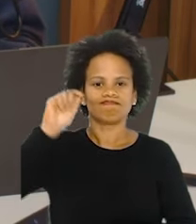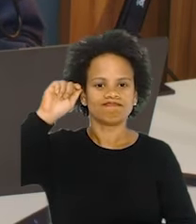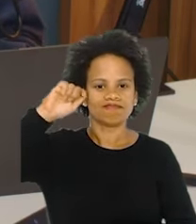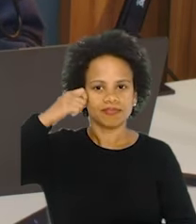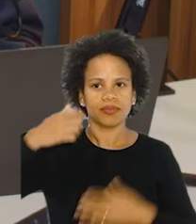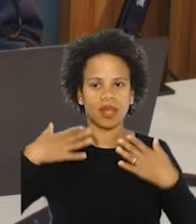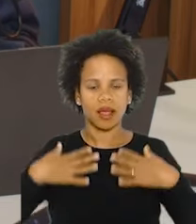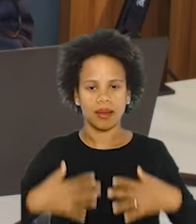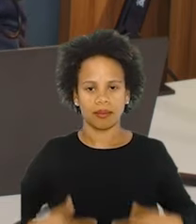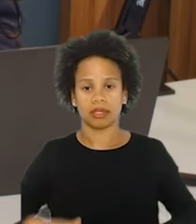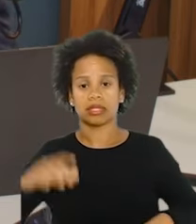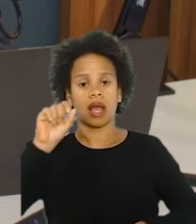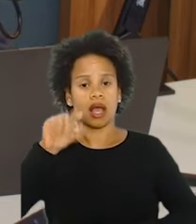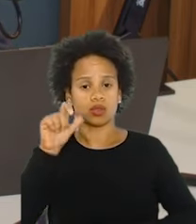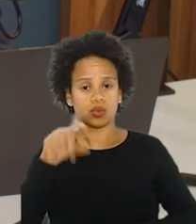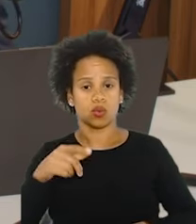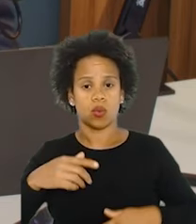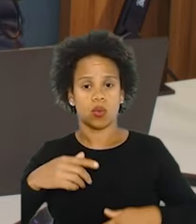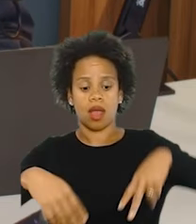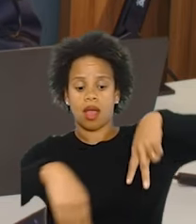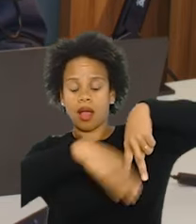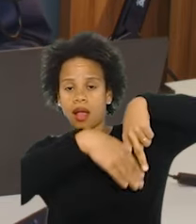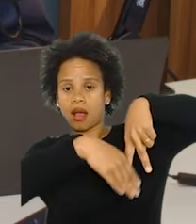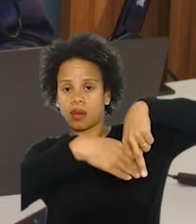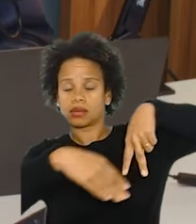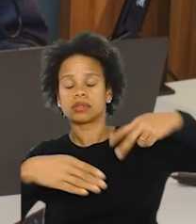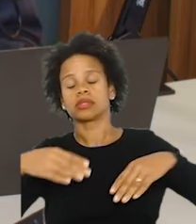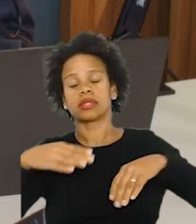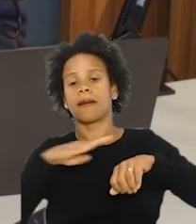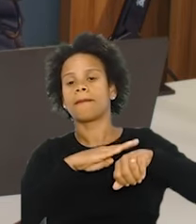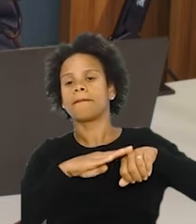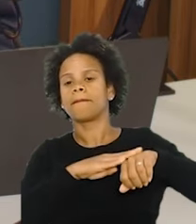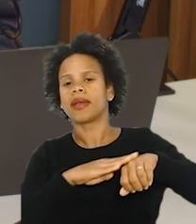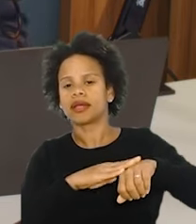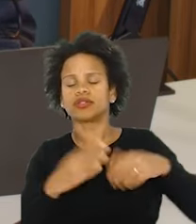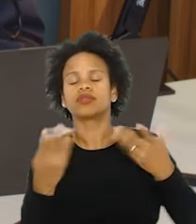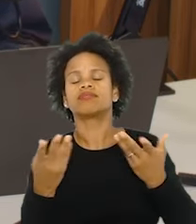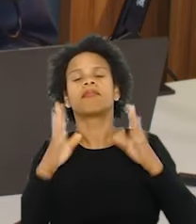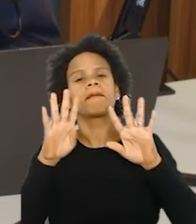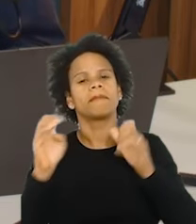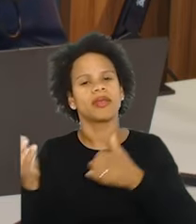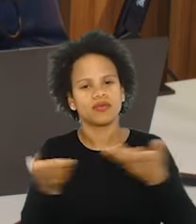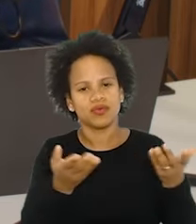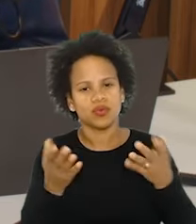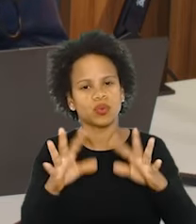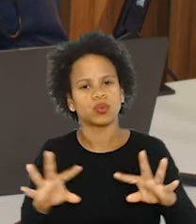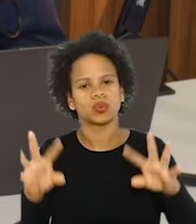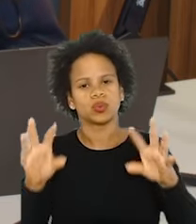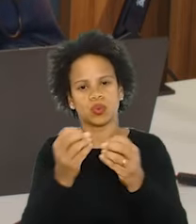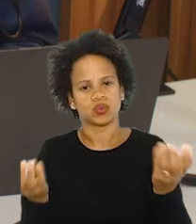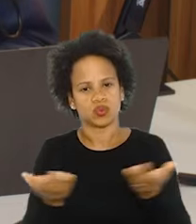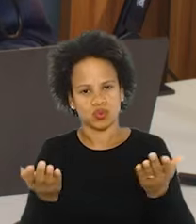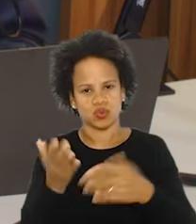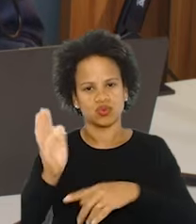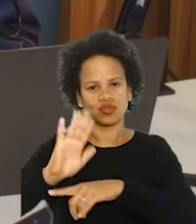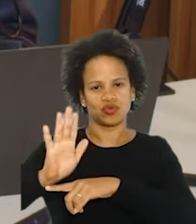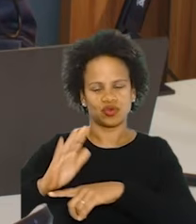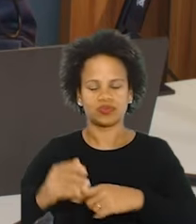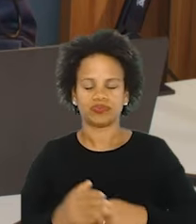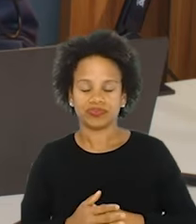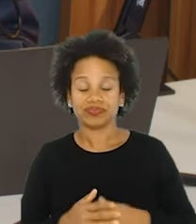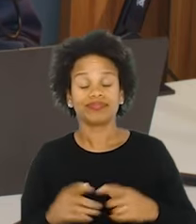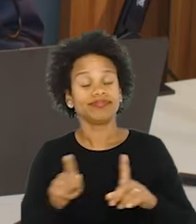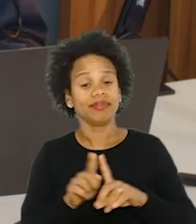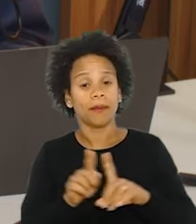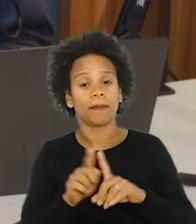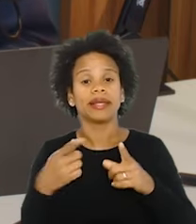vestindo uma camisa azul uma calça bege e né sejam todos muito bem-vindos ao nosso vídeo legal E aí também a gente tem um